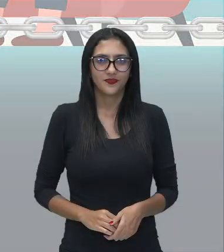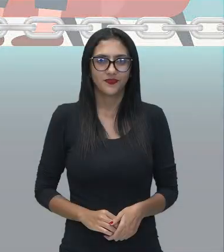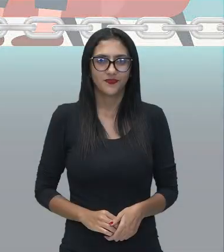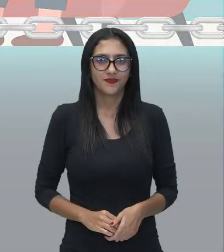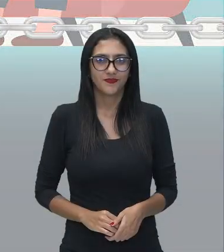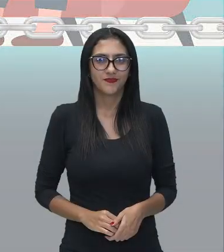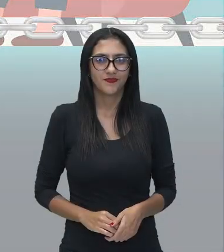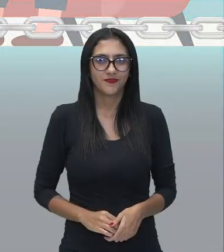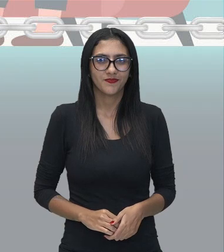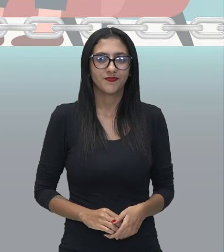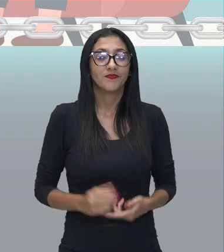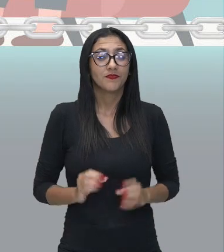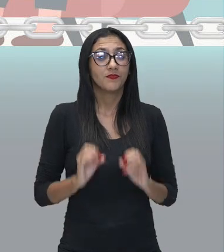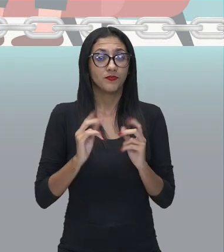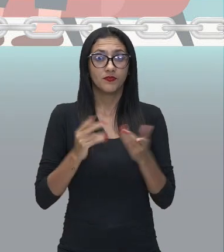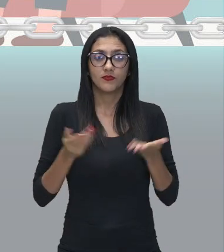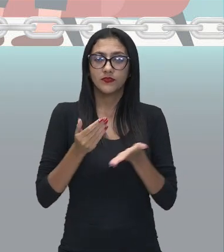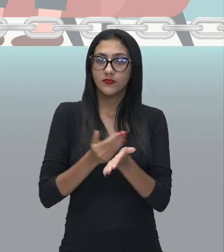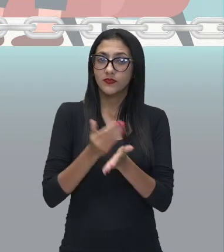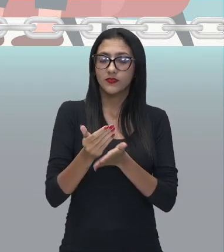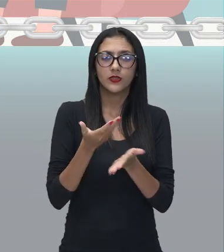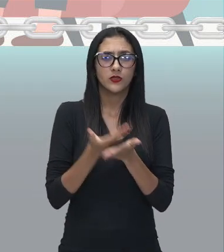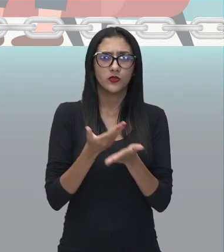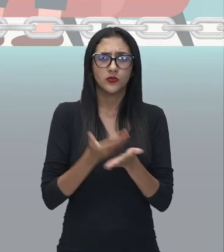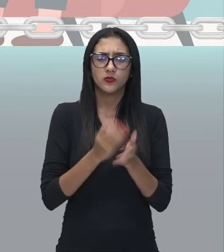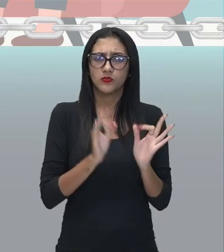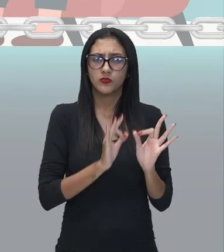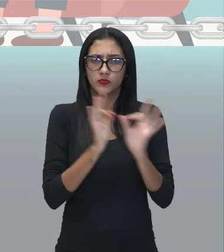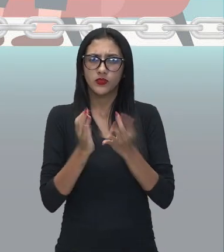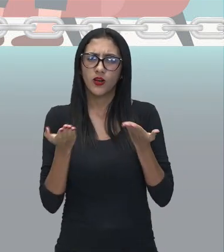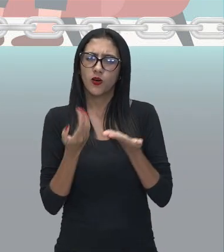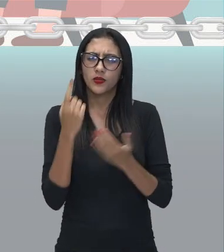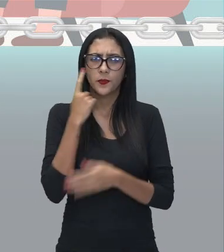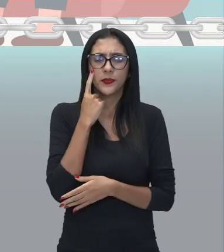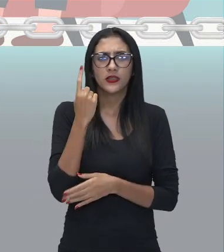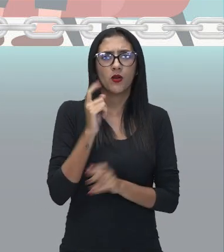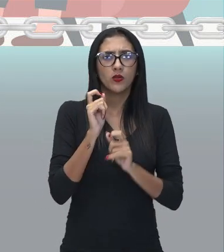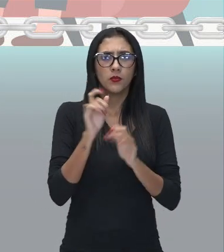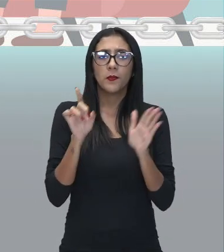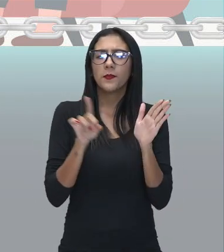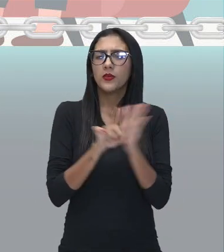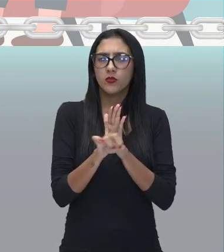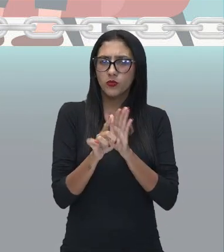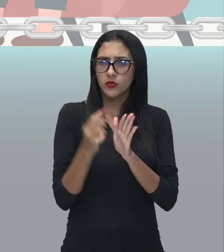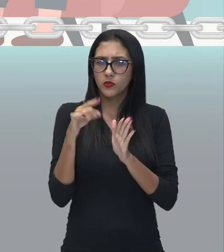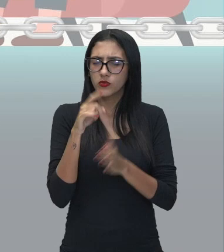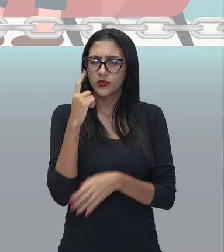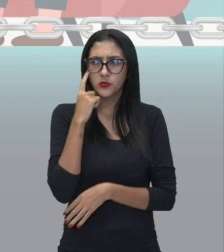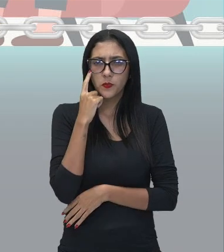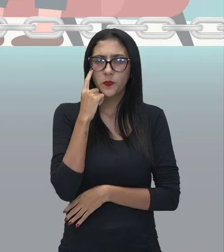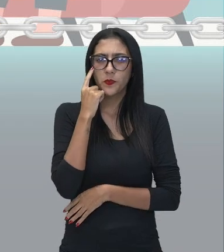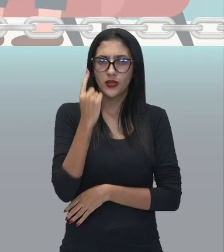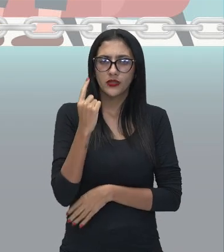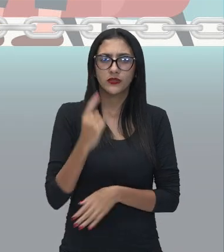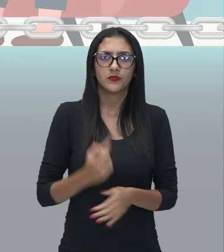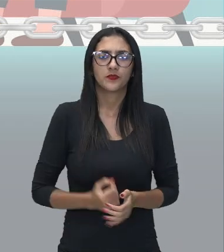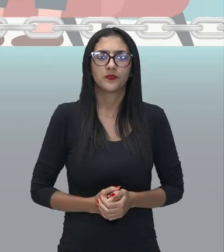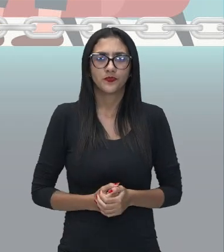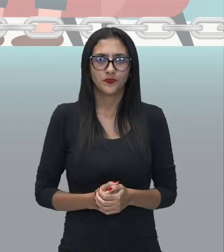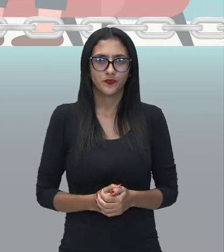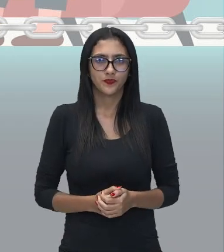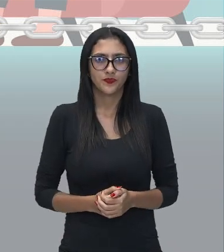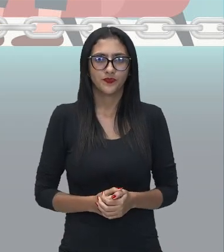Muito bem, então nós iniciamos esse momento trazendo aqui um questionamento para vocês, né? O que